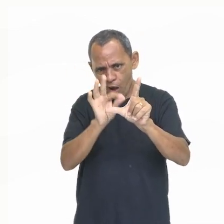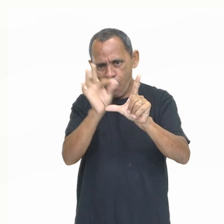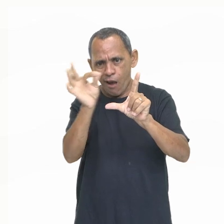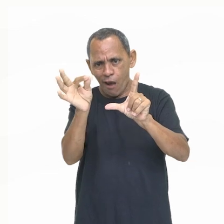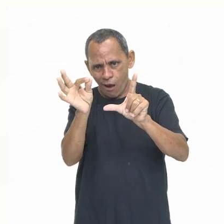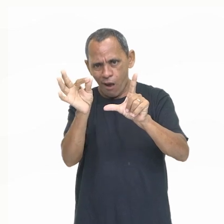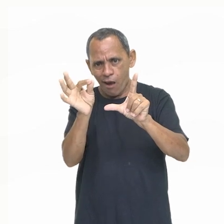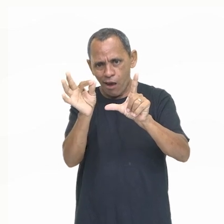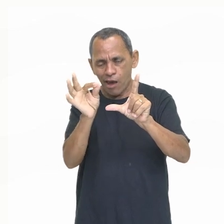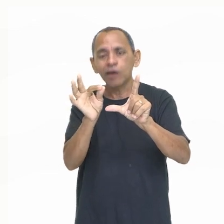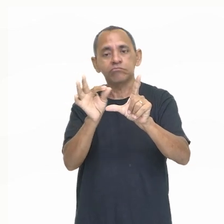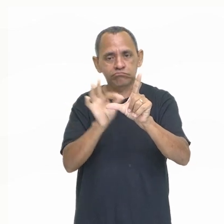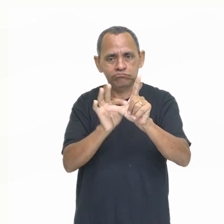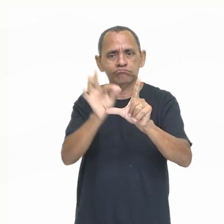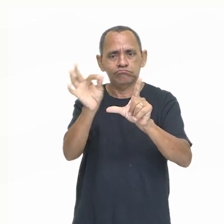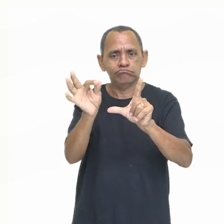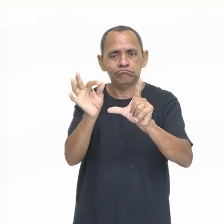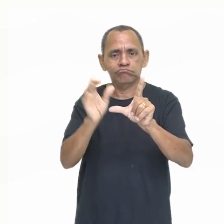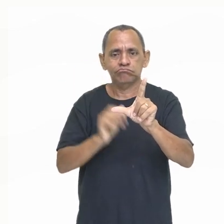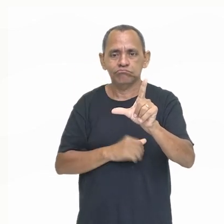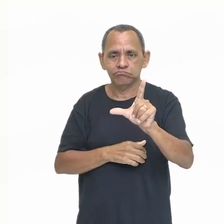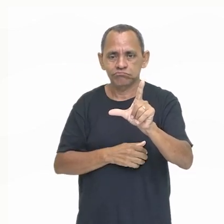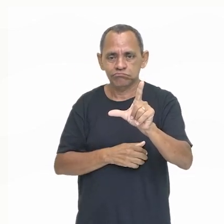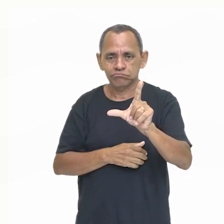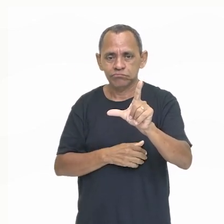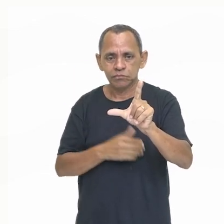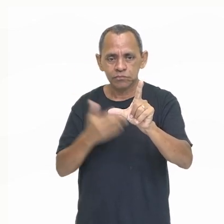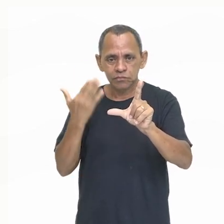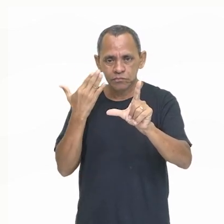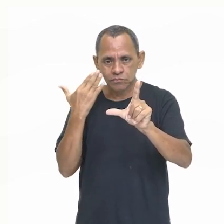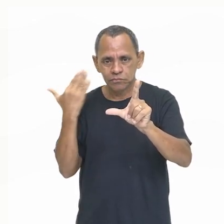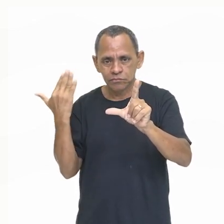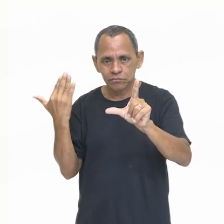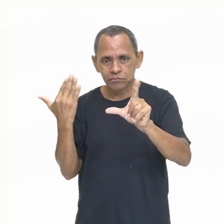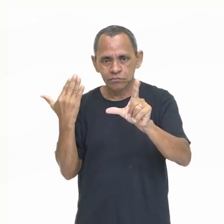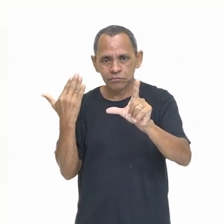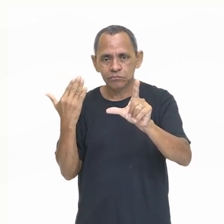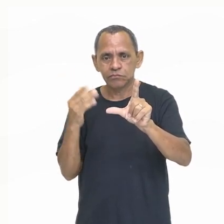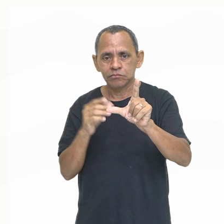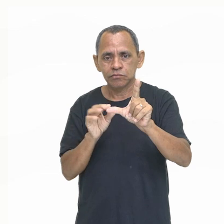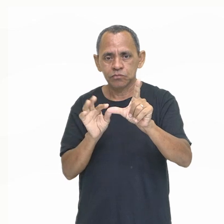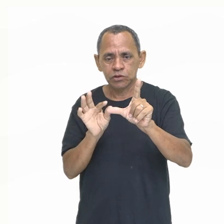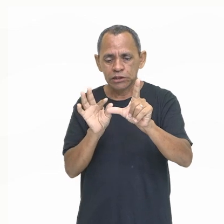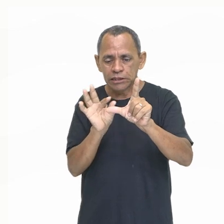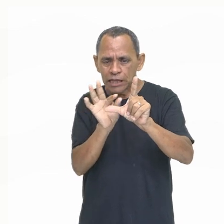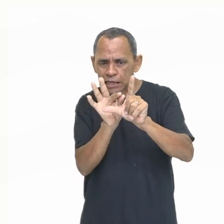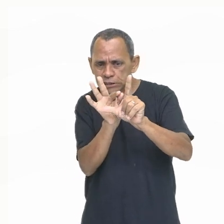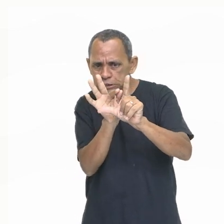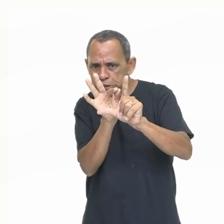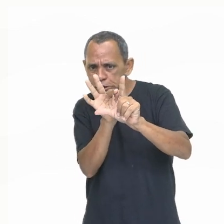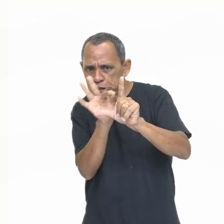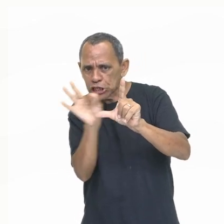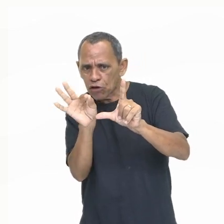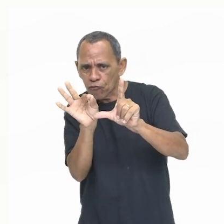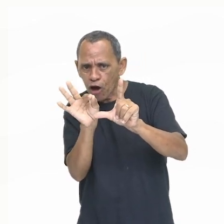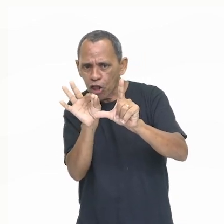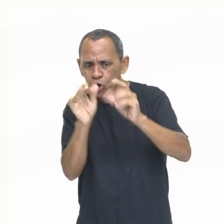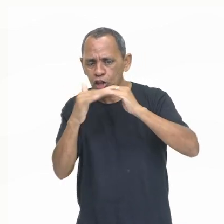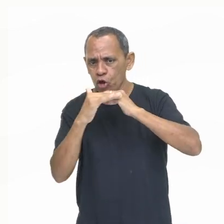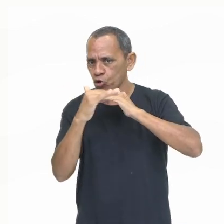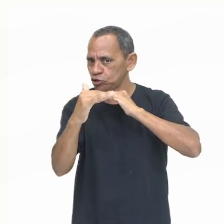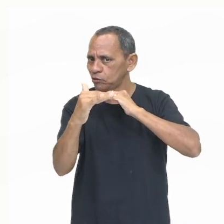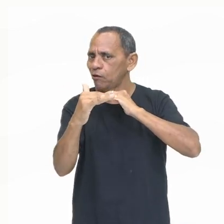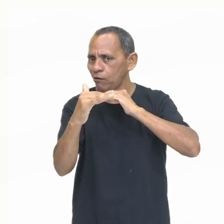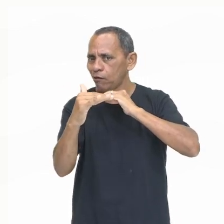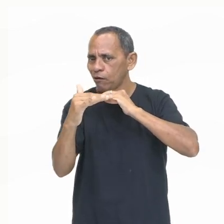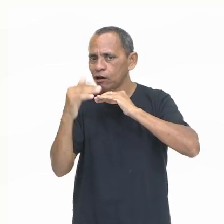ela é crescente. Olha para cá, ó, que aqui ela é constante. Lembra? Eu falei para você no início da aula. Falei para você que constante